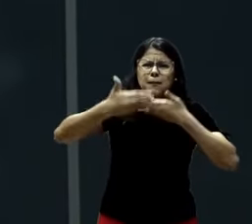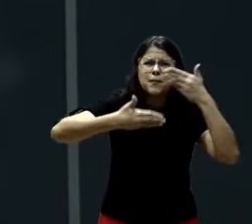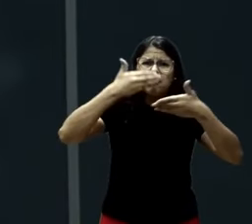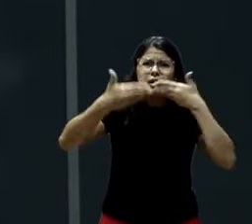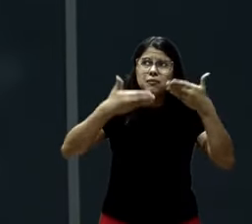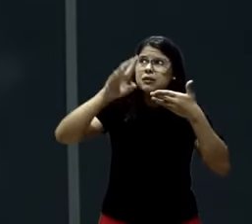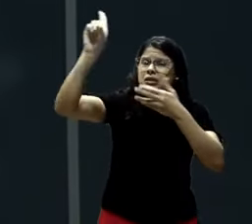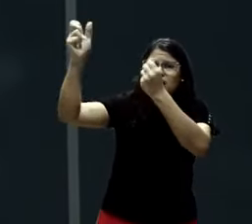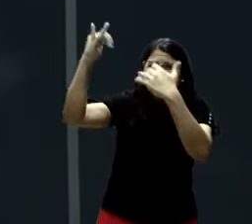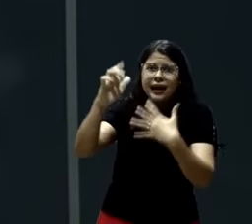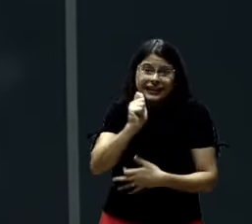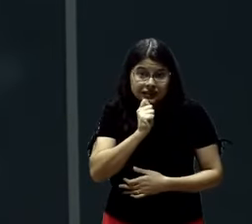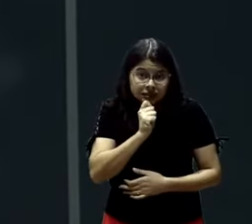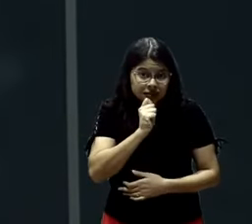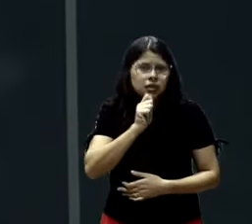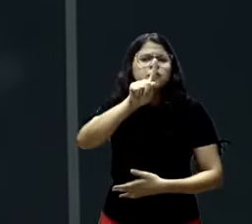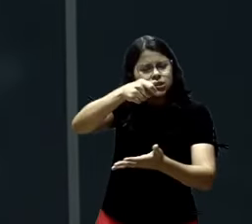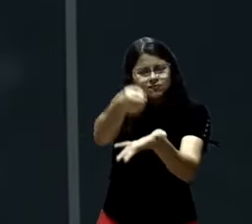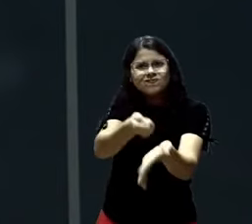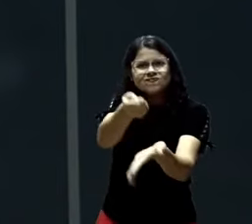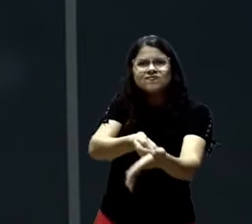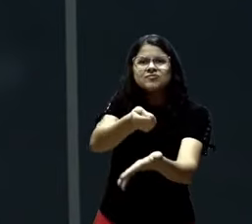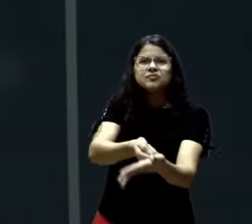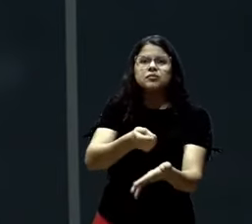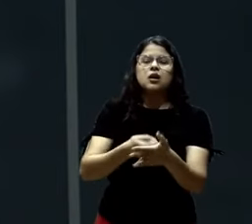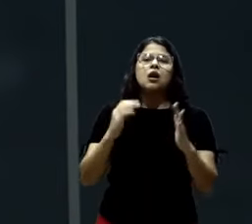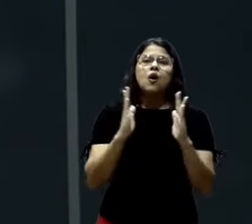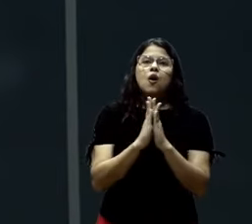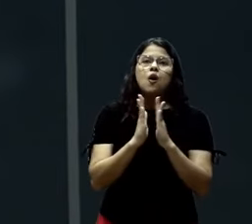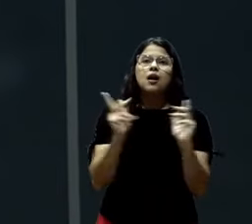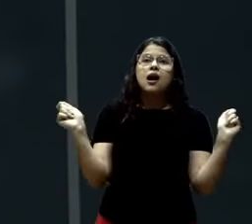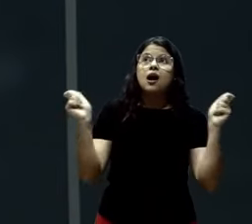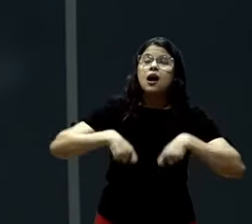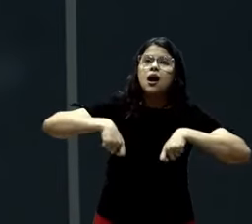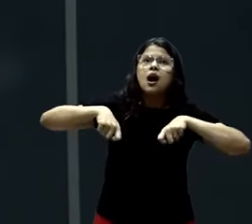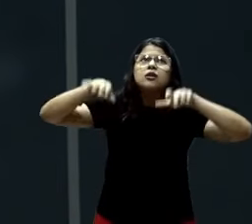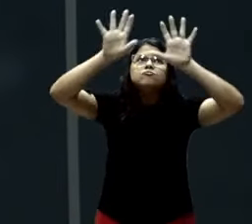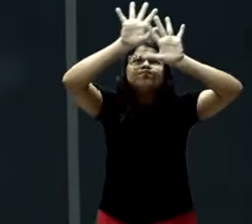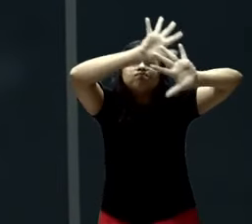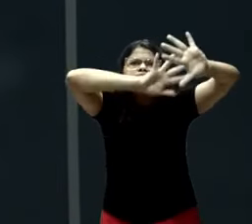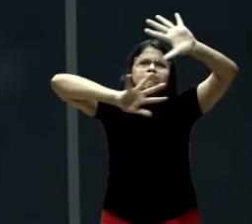oração move o mundo espiritual. Essa é a nossa arma.